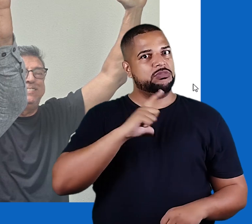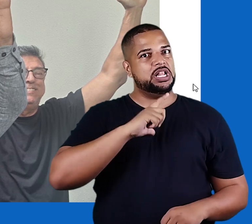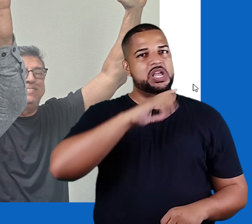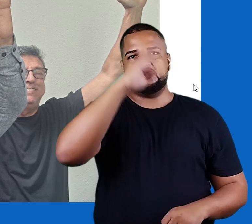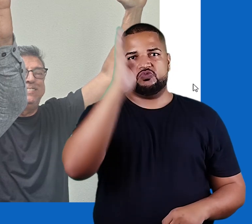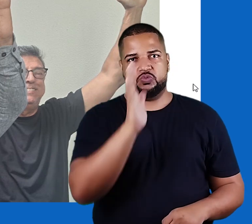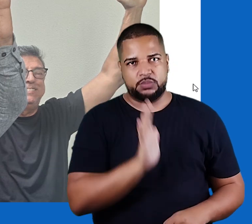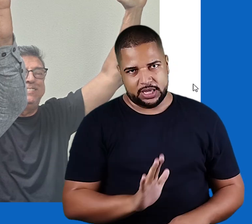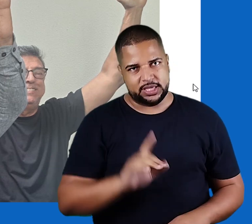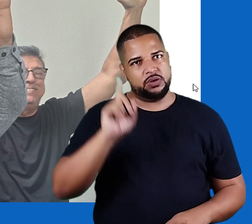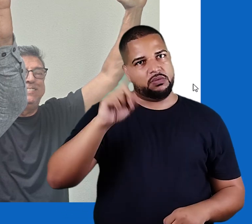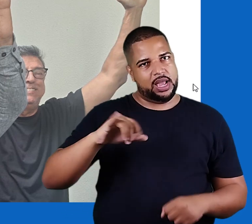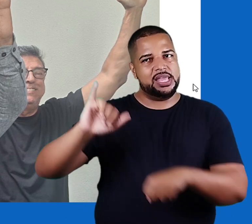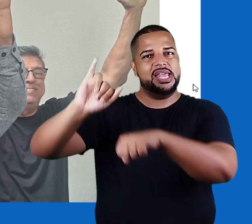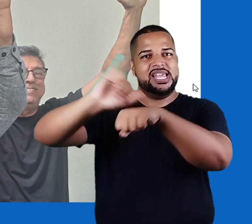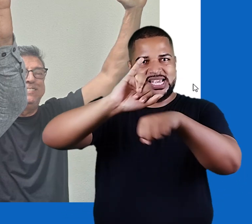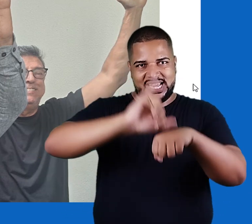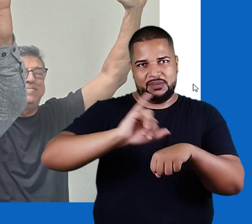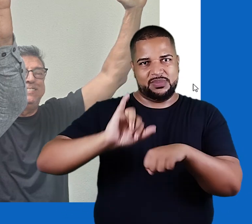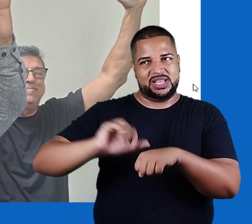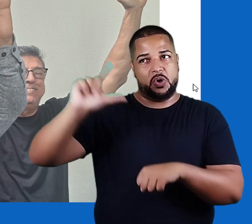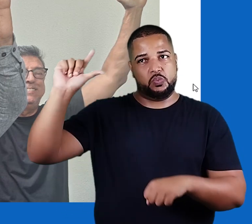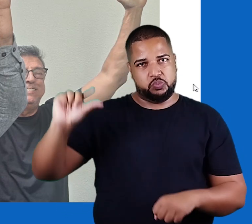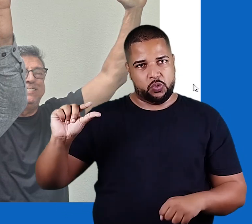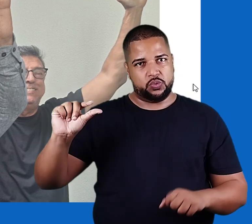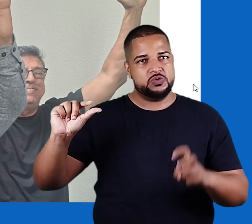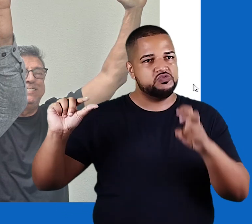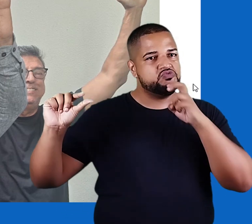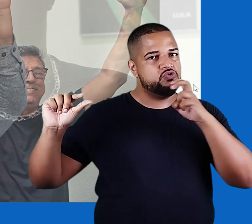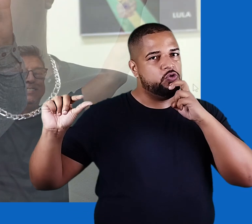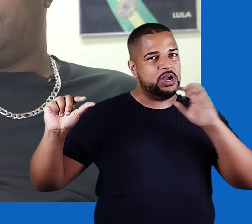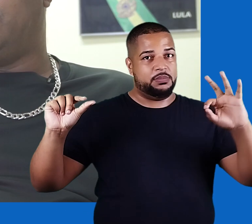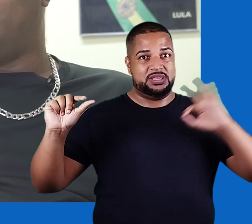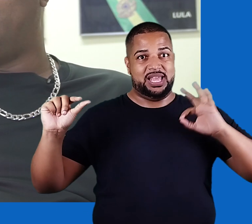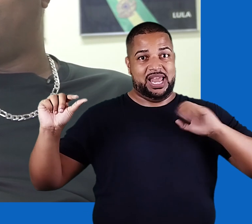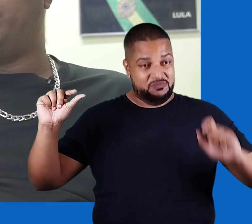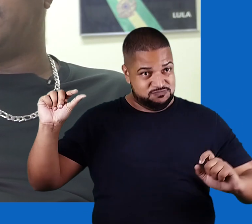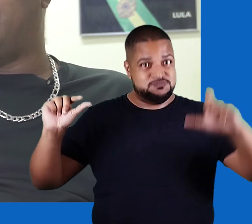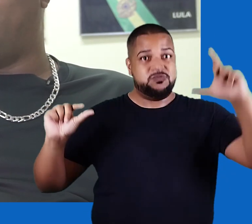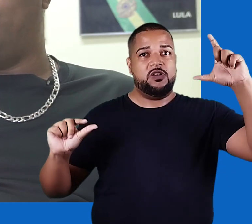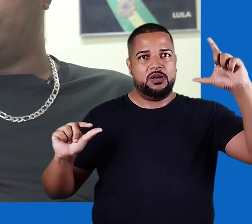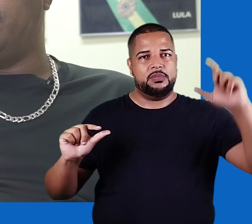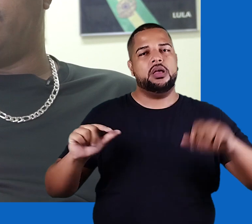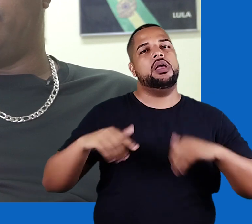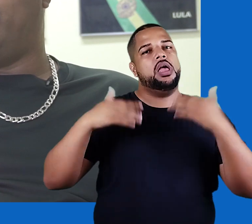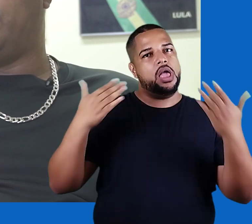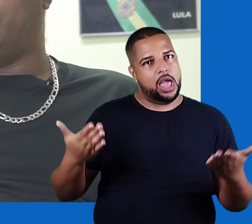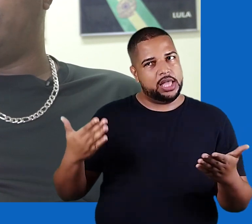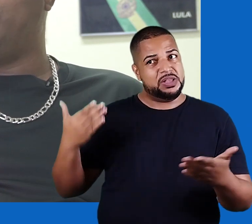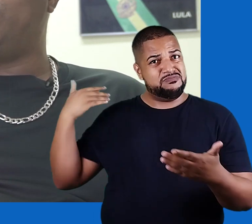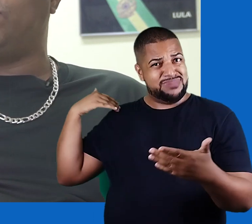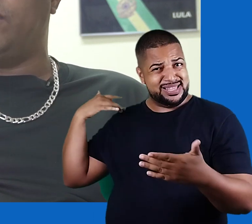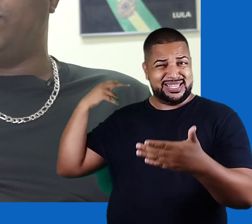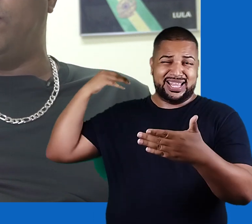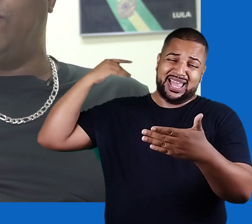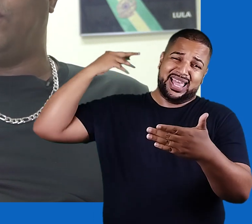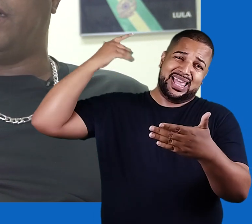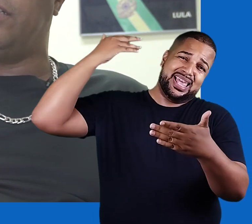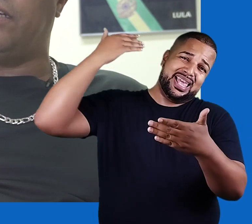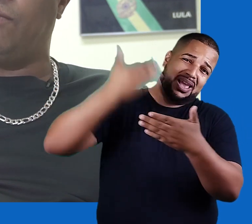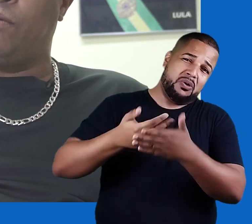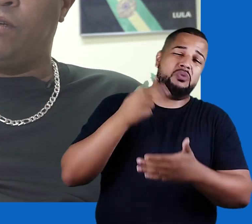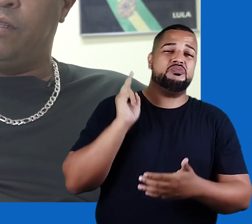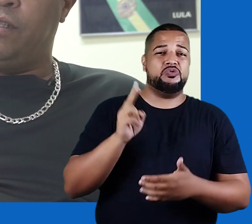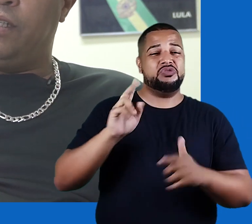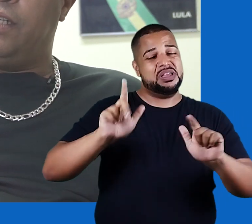do Brasil, superando até mesmo os das capitais. As coisas não começaram ontem, foi através de muito tempo de luta